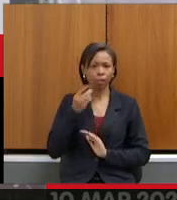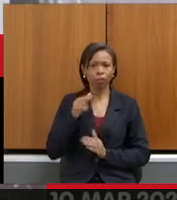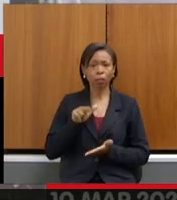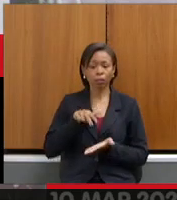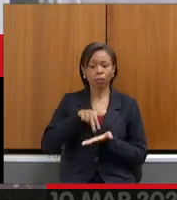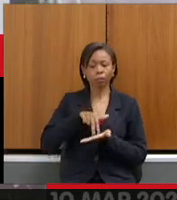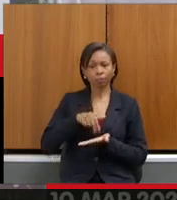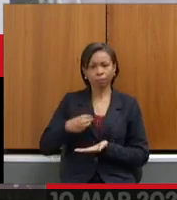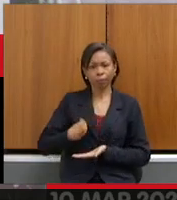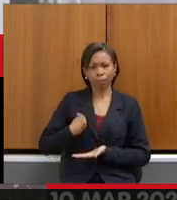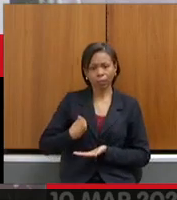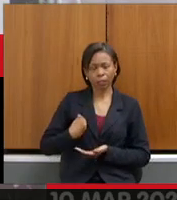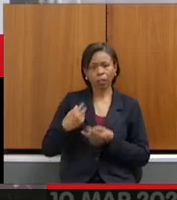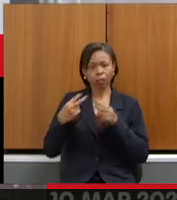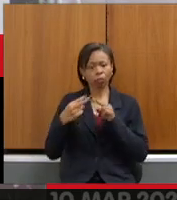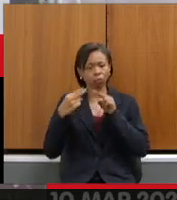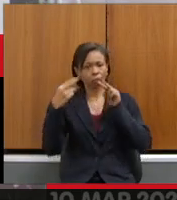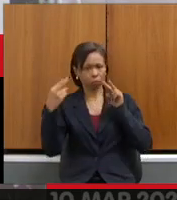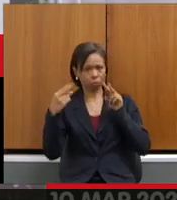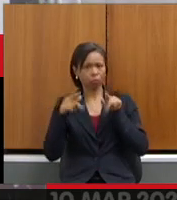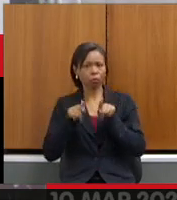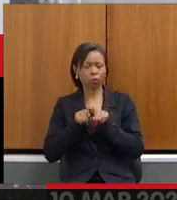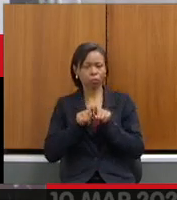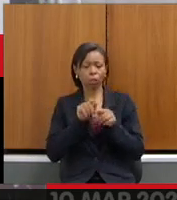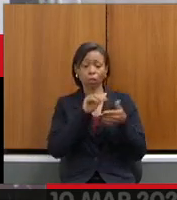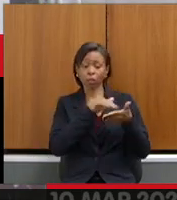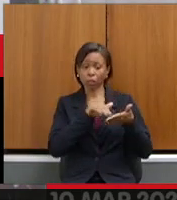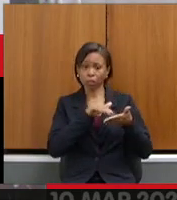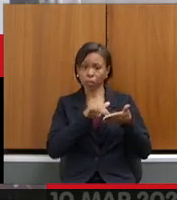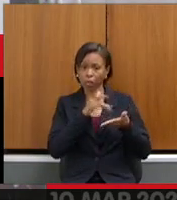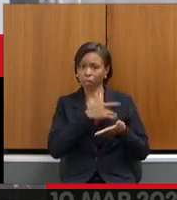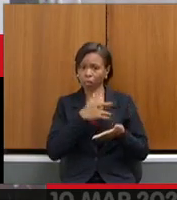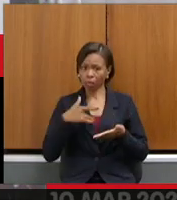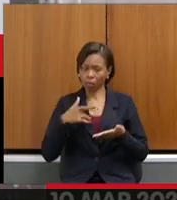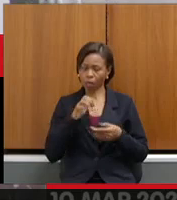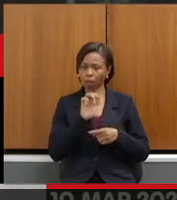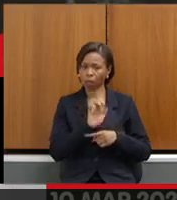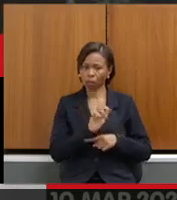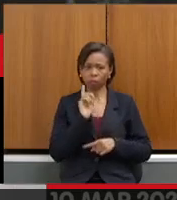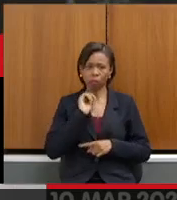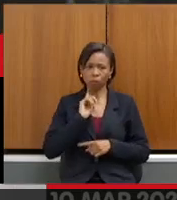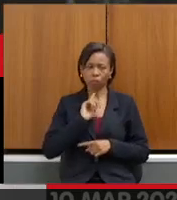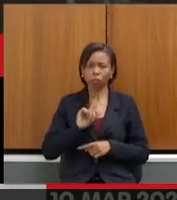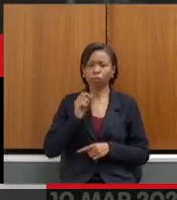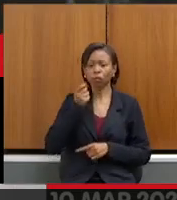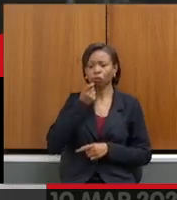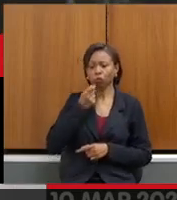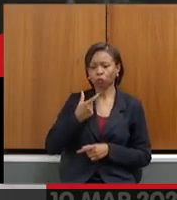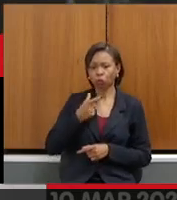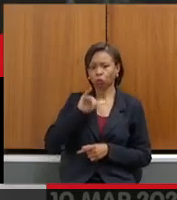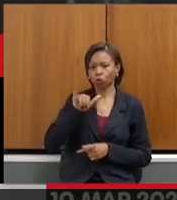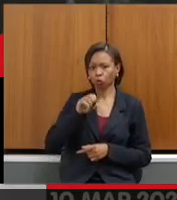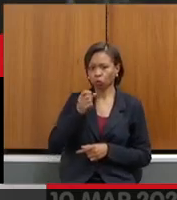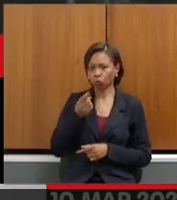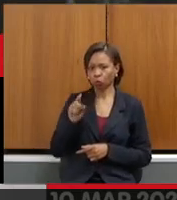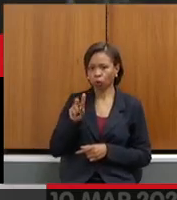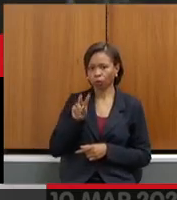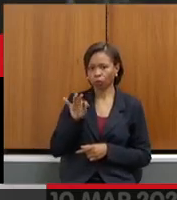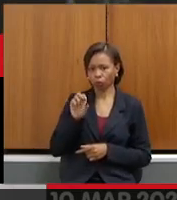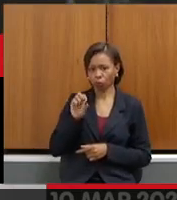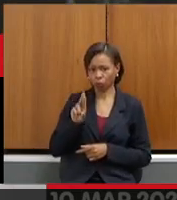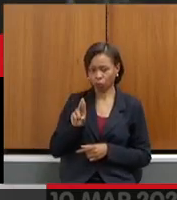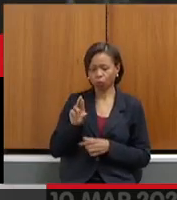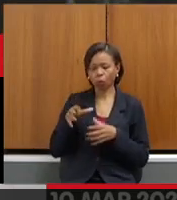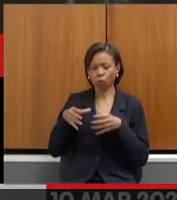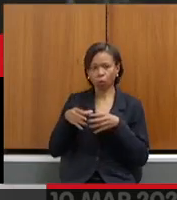acompanhando a gente forma remota secretário de estado de saúde no a Deputado João Vitor Xavier presidente da Comissão de